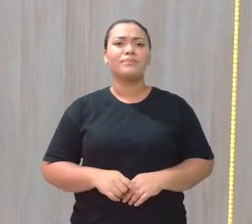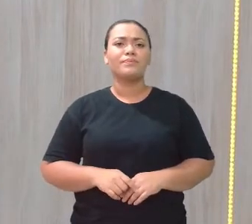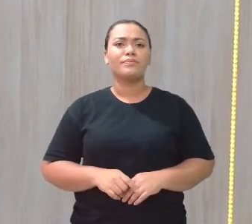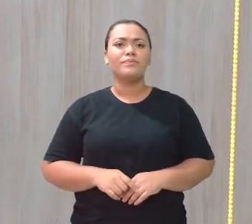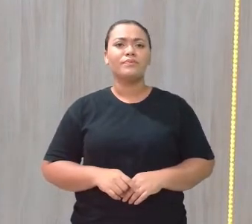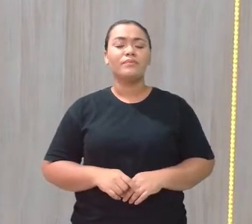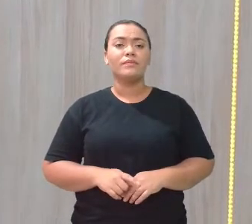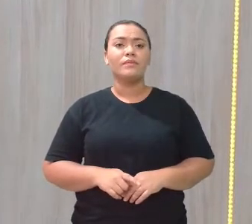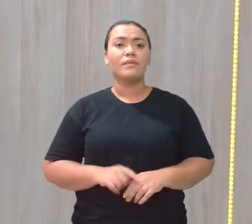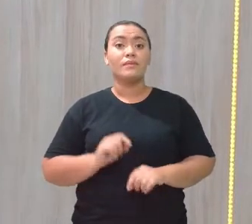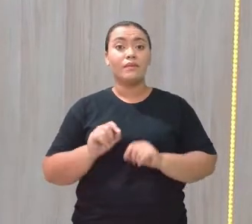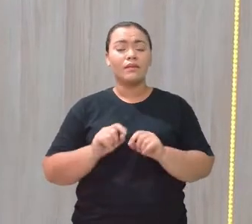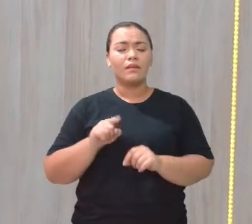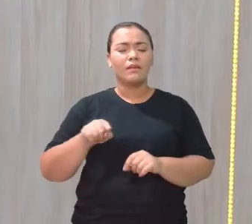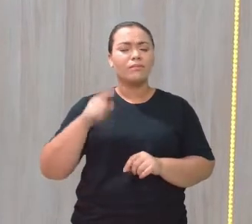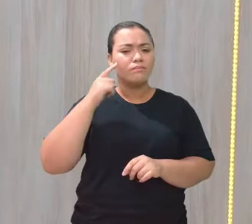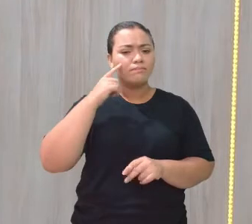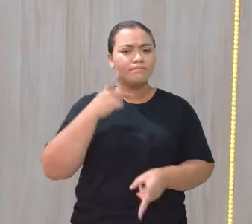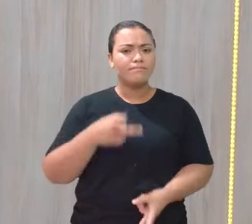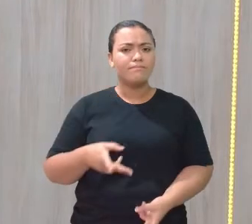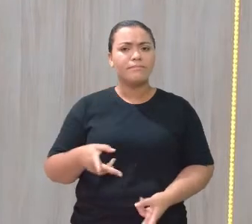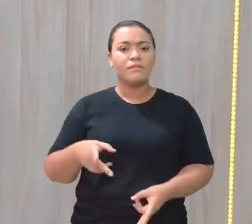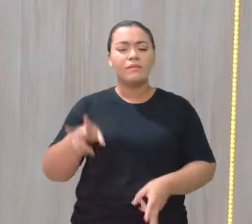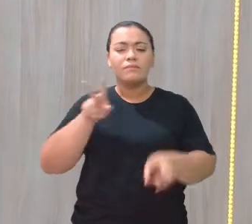te alcança a nível